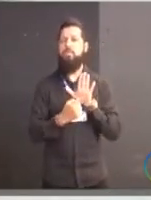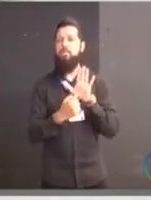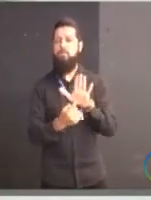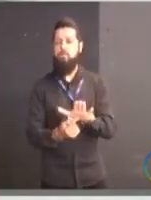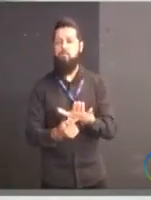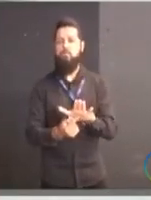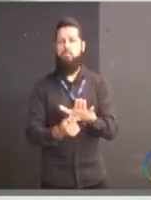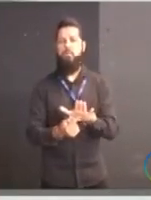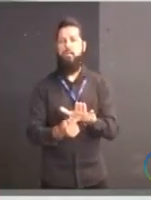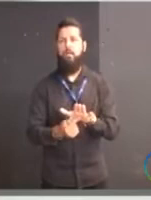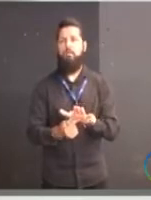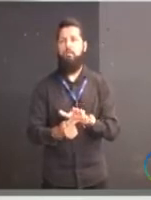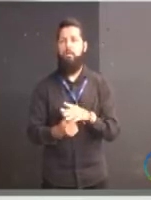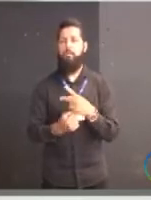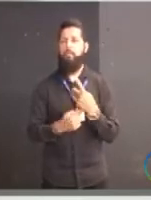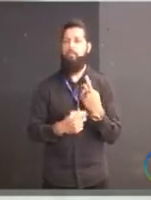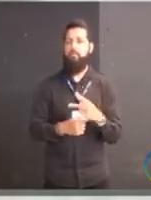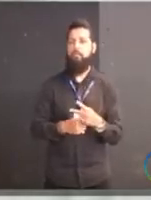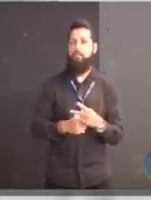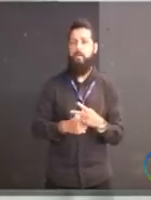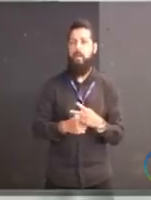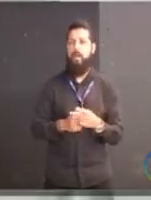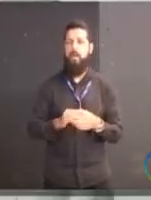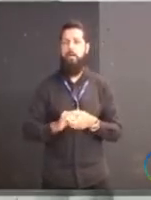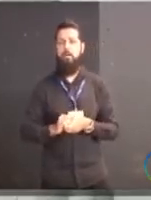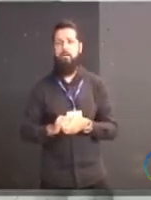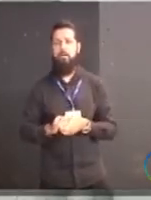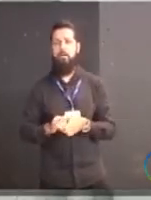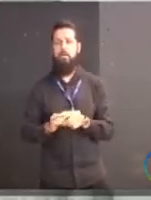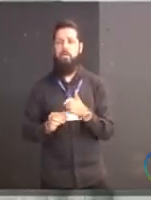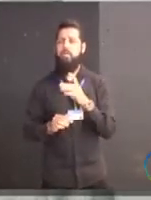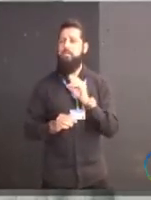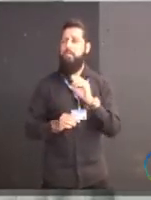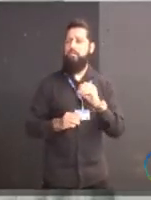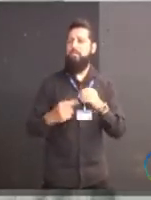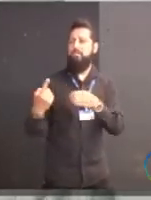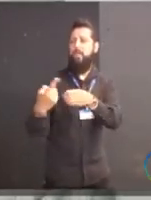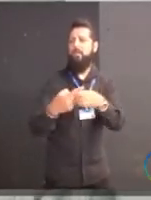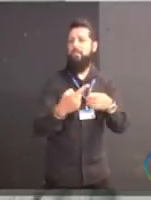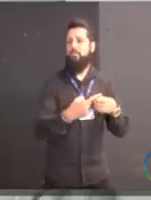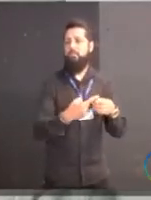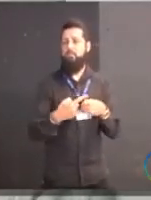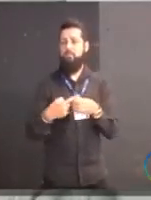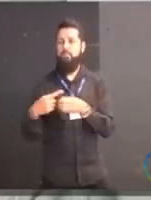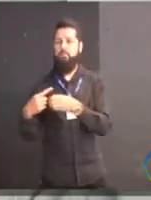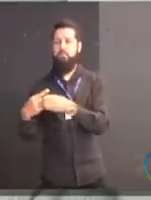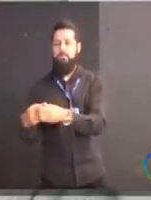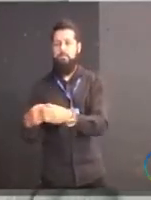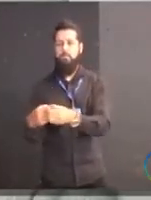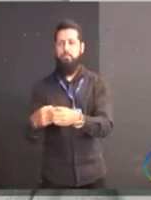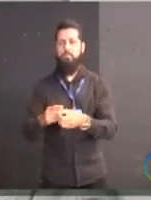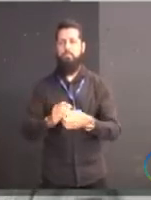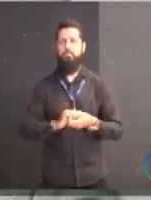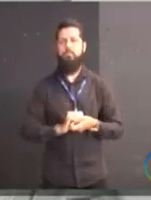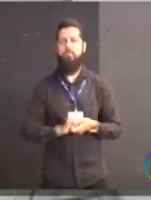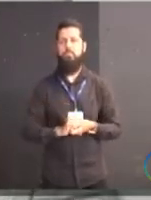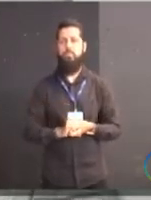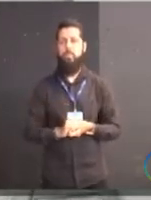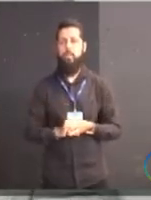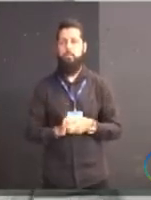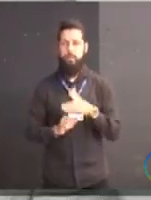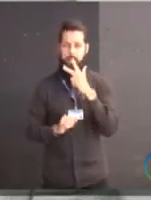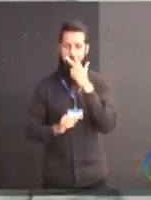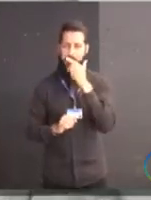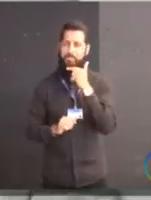pátria, centenas de cidades cantaram a Marselhesa na proclamação da República do